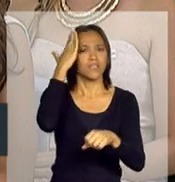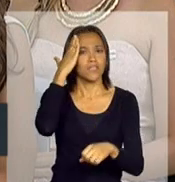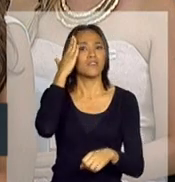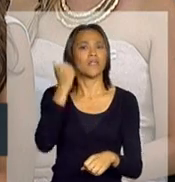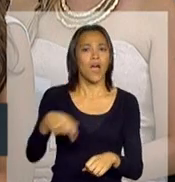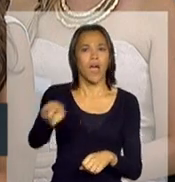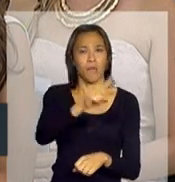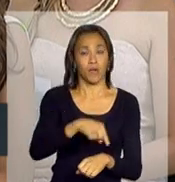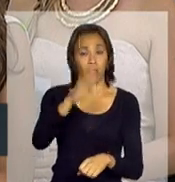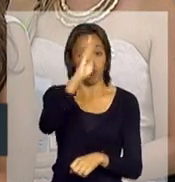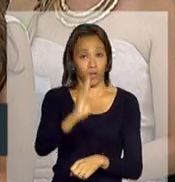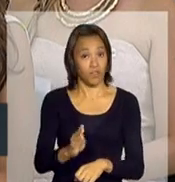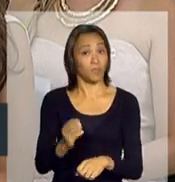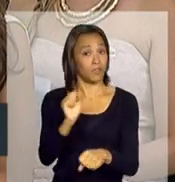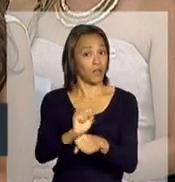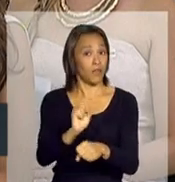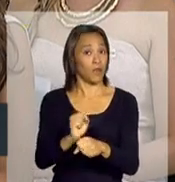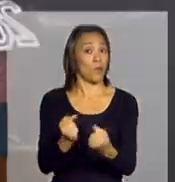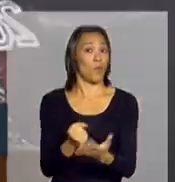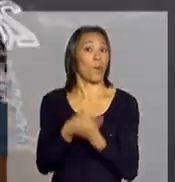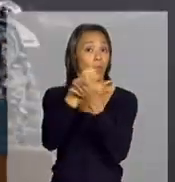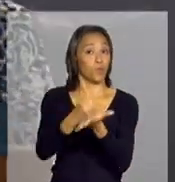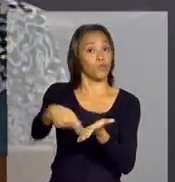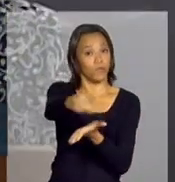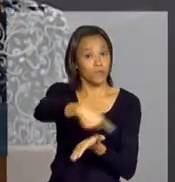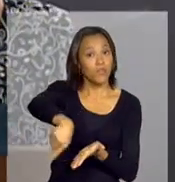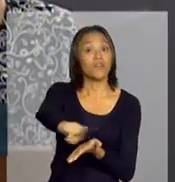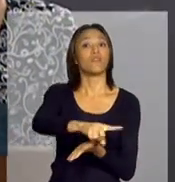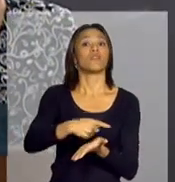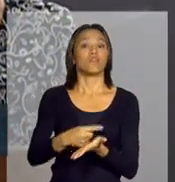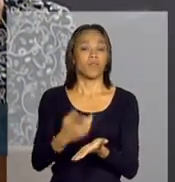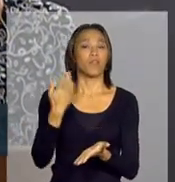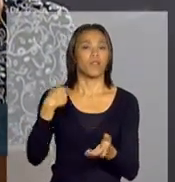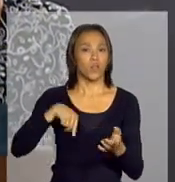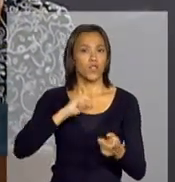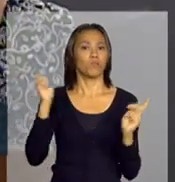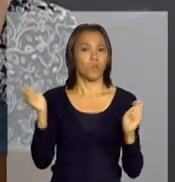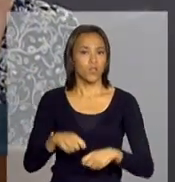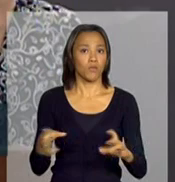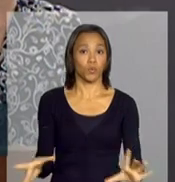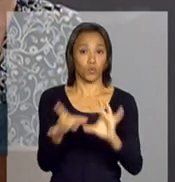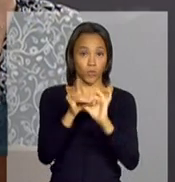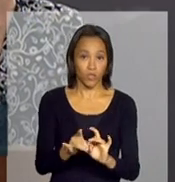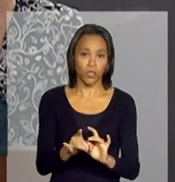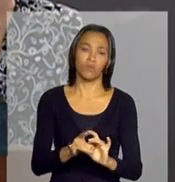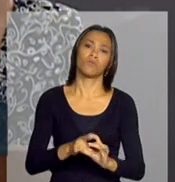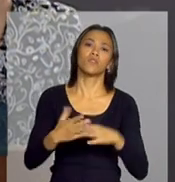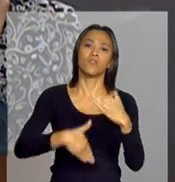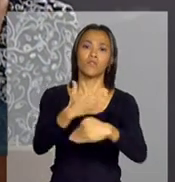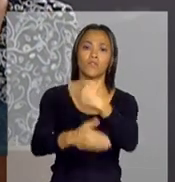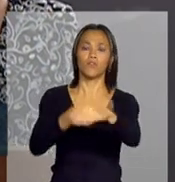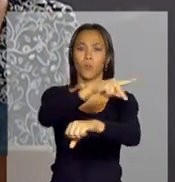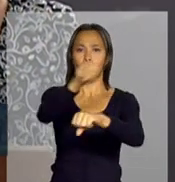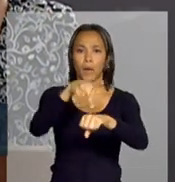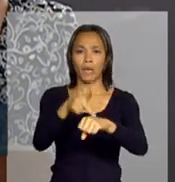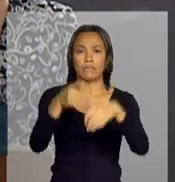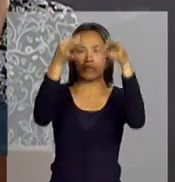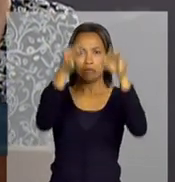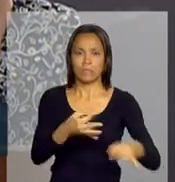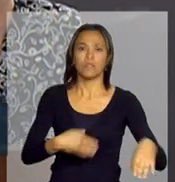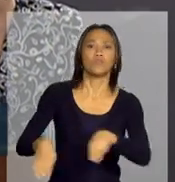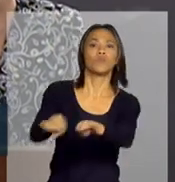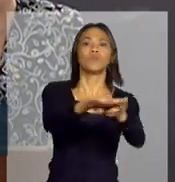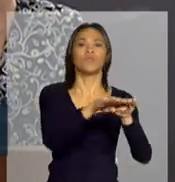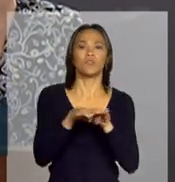o país conta com todos vocês para que possamos construir juntos uma nação mais justa